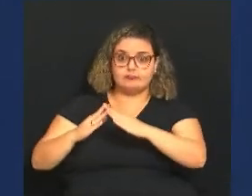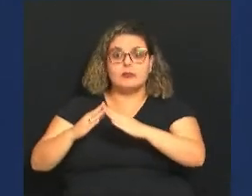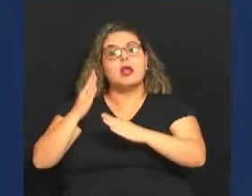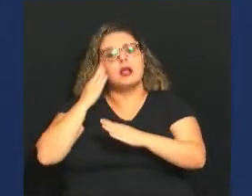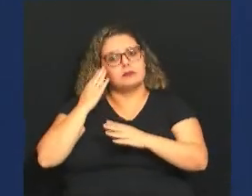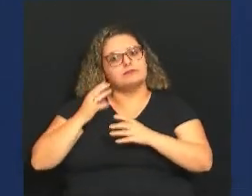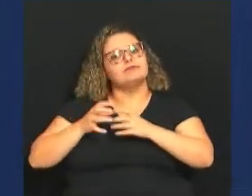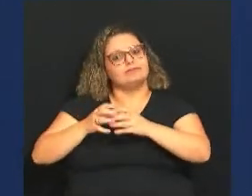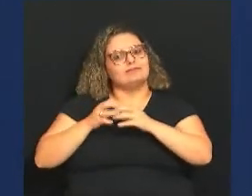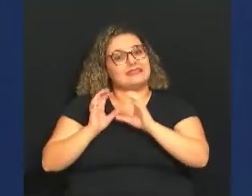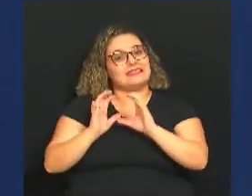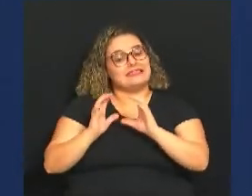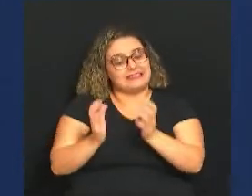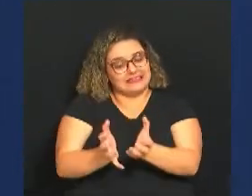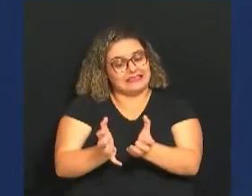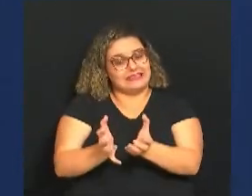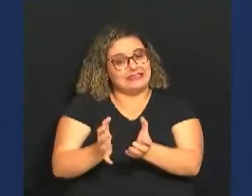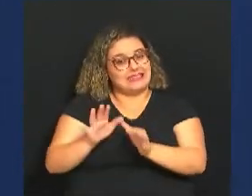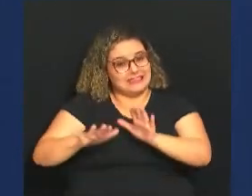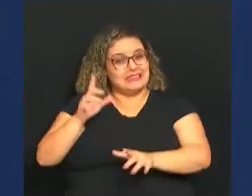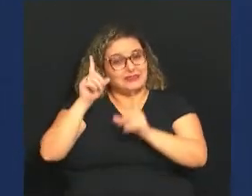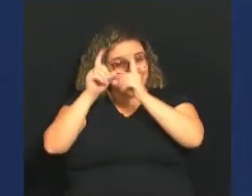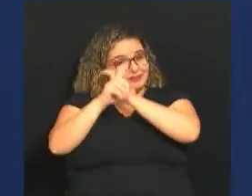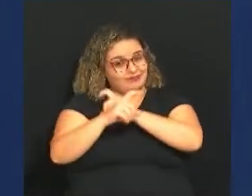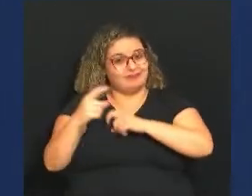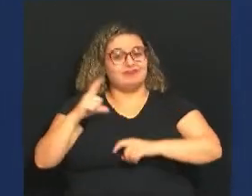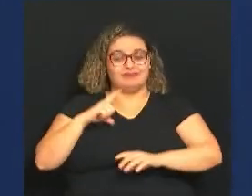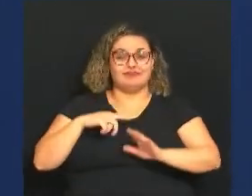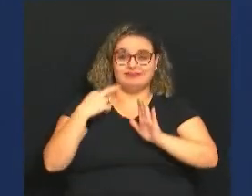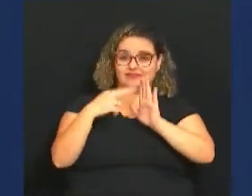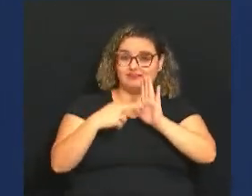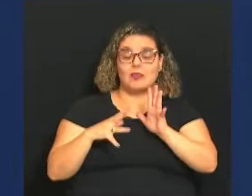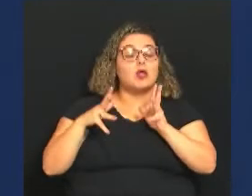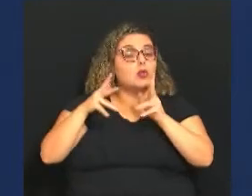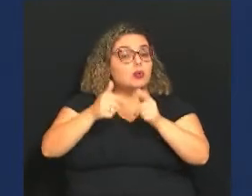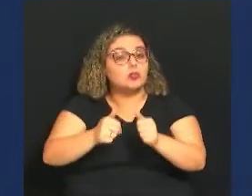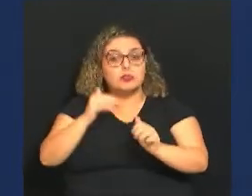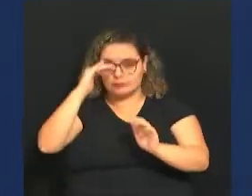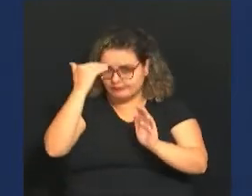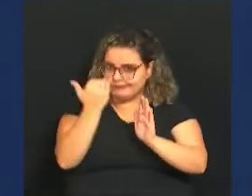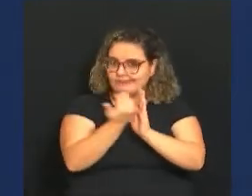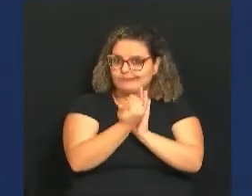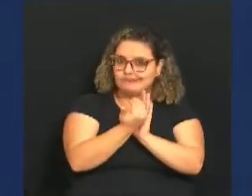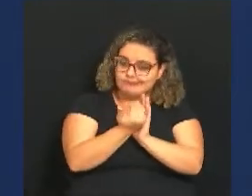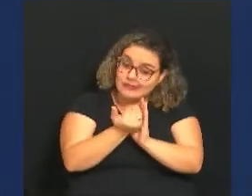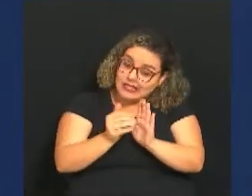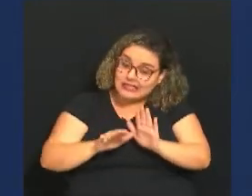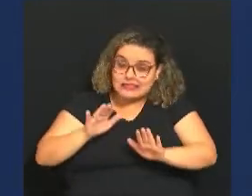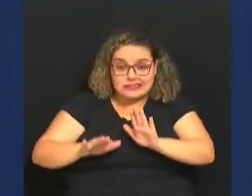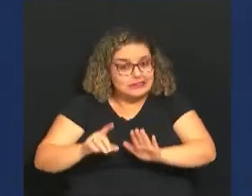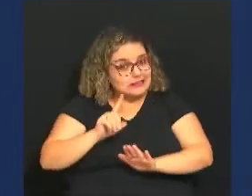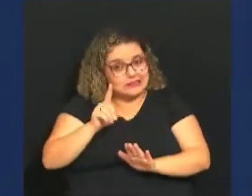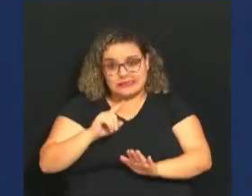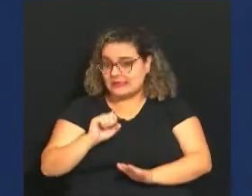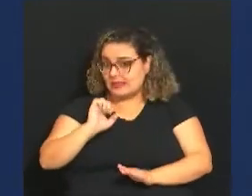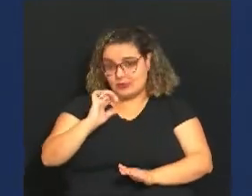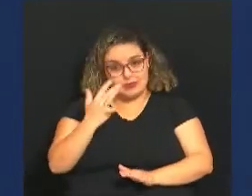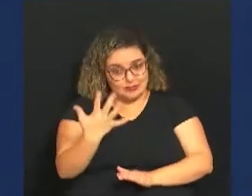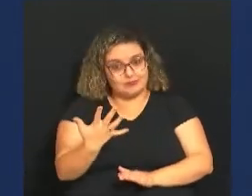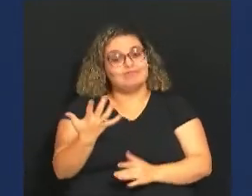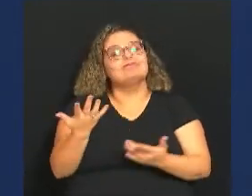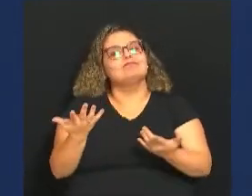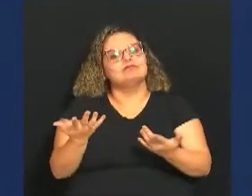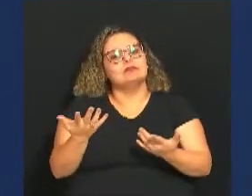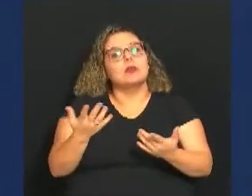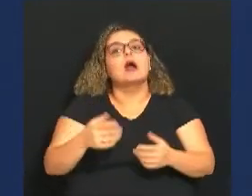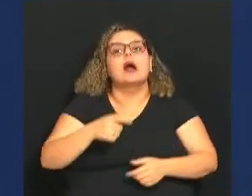nem sempre é fácil, né? Existem regras que todos devem cumprir, mas nem sempre isso acontece. E é aí que entra a